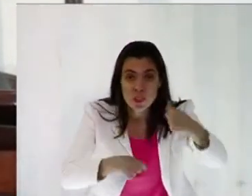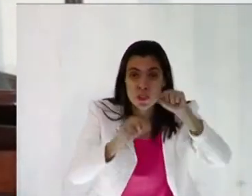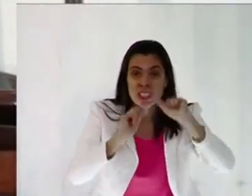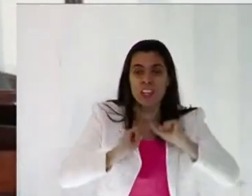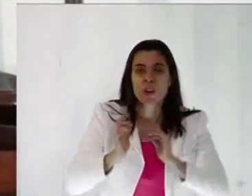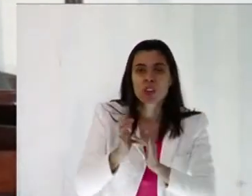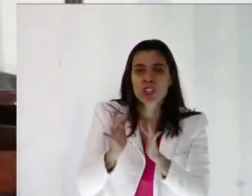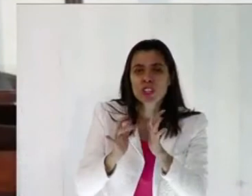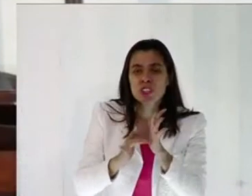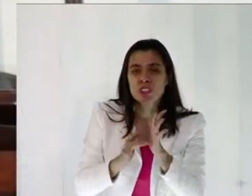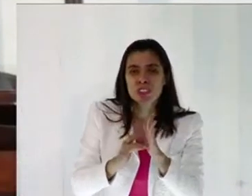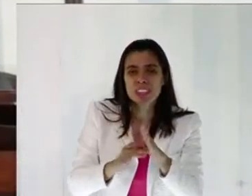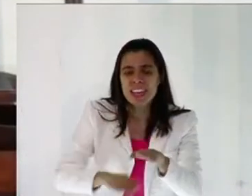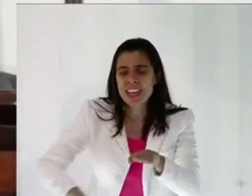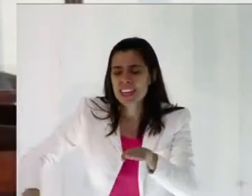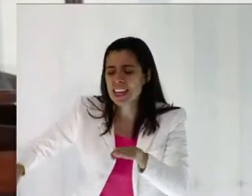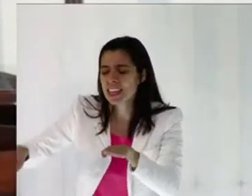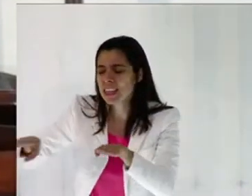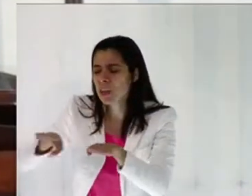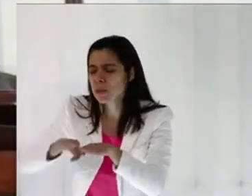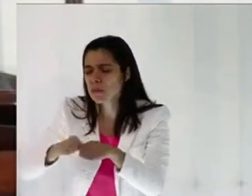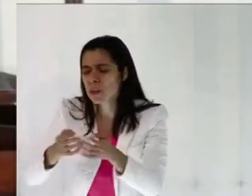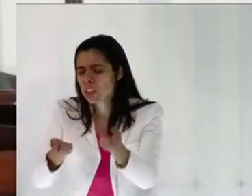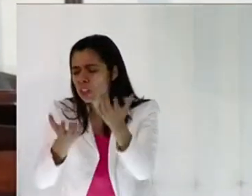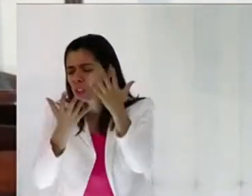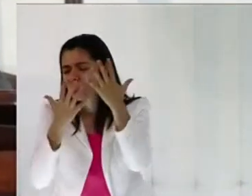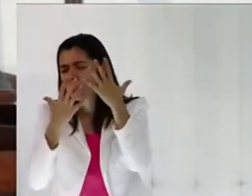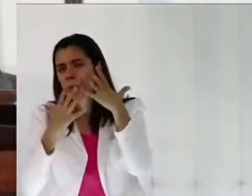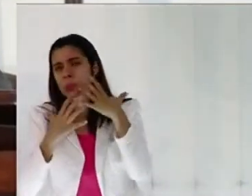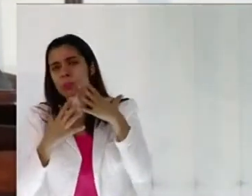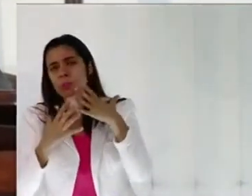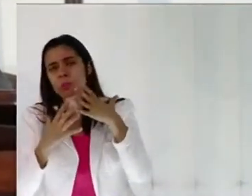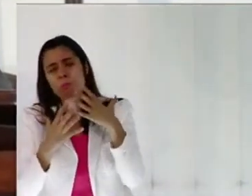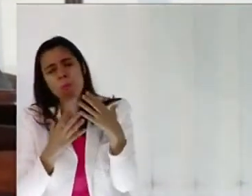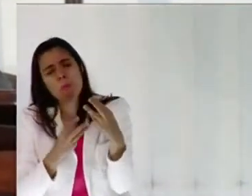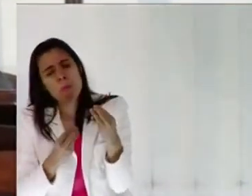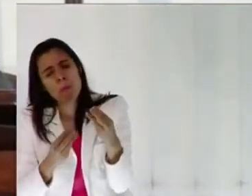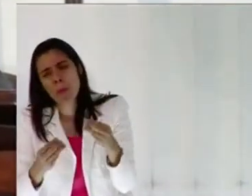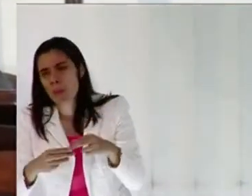concedido graciosamente tantas outras coisas.